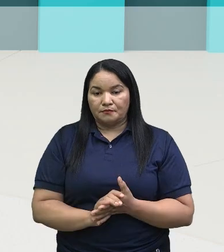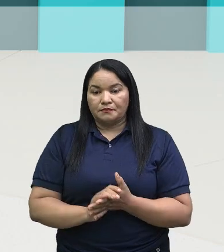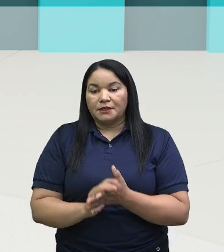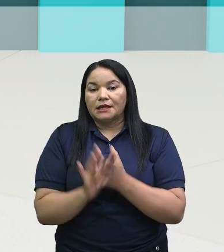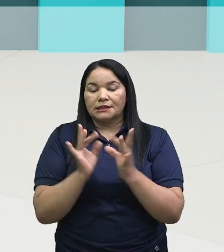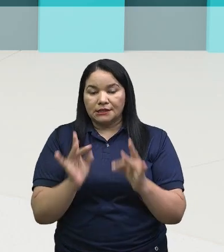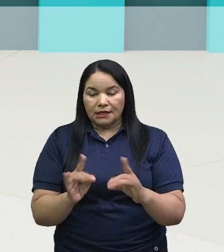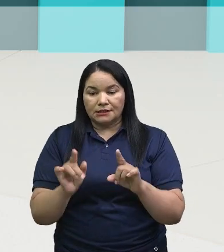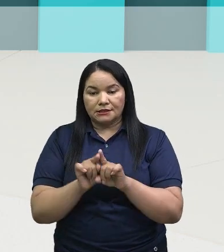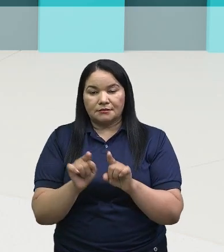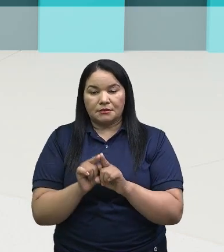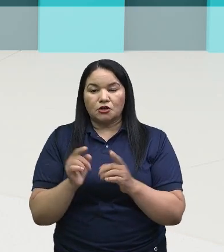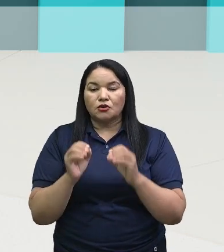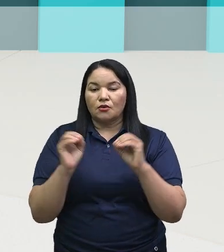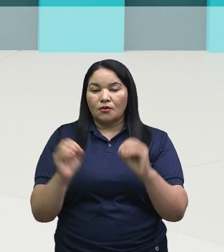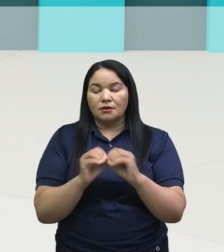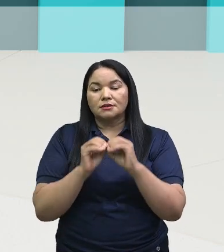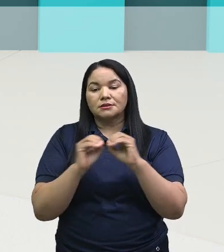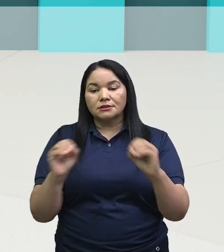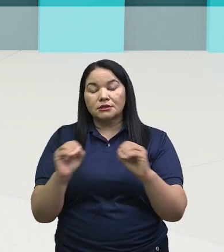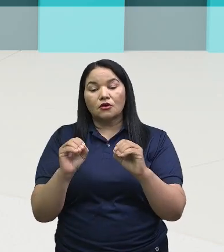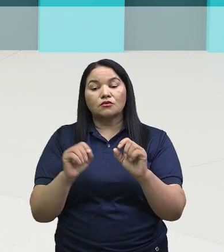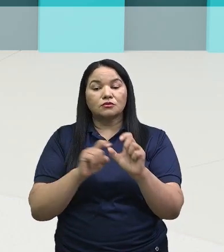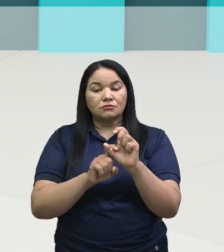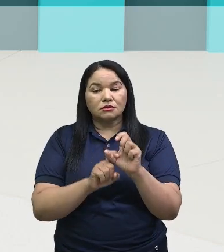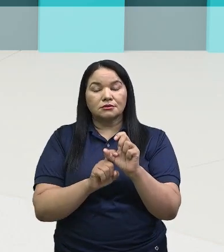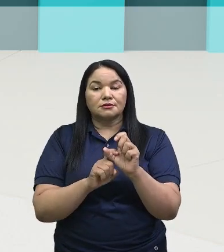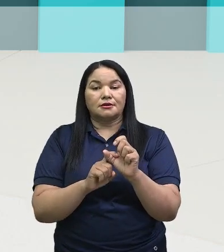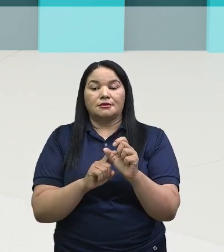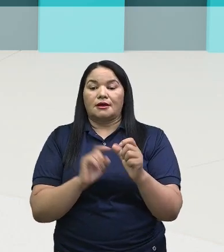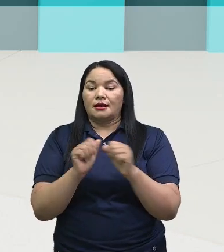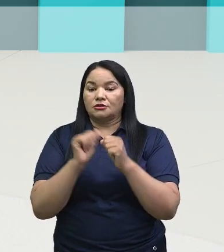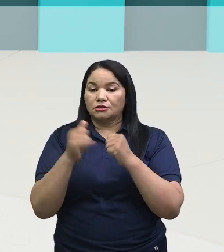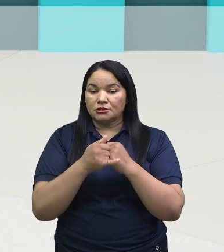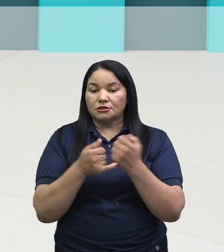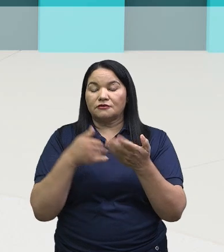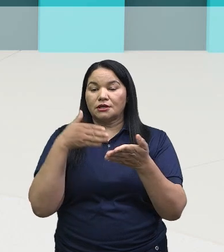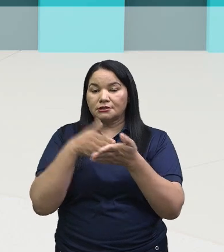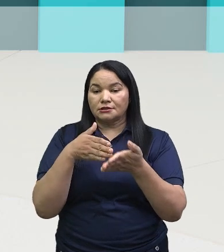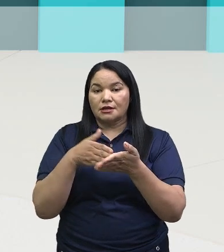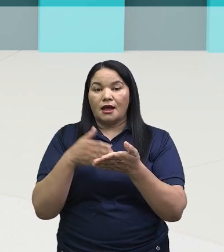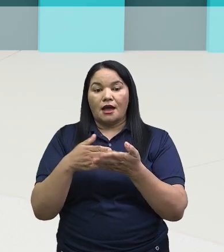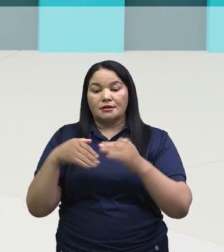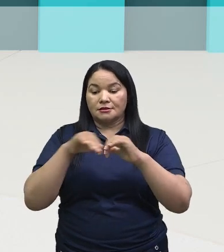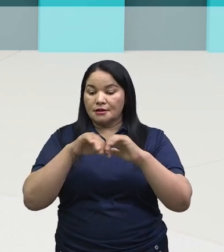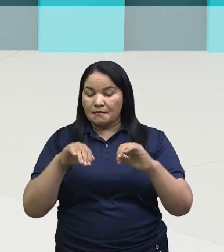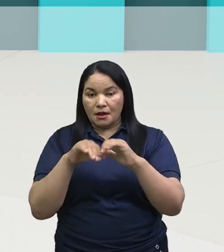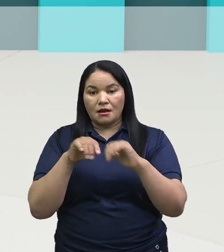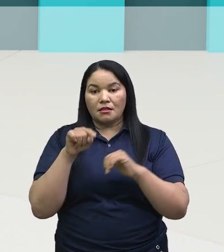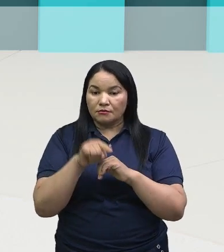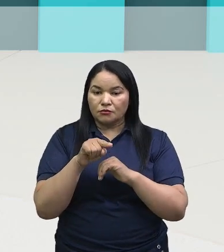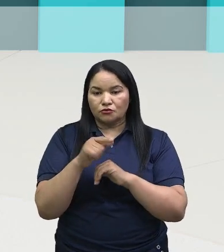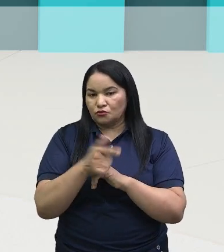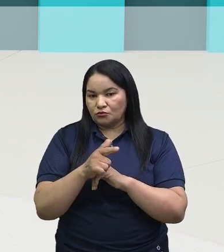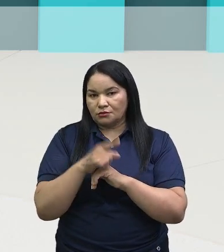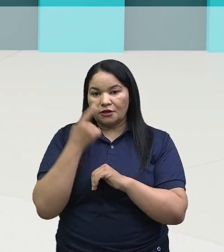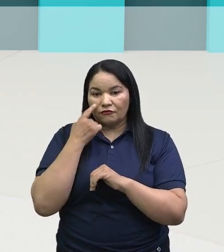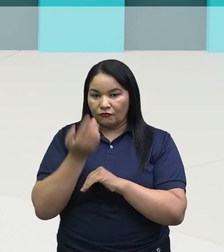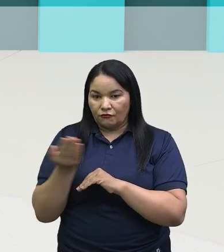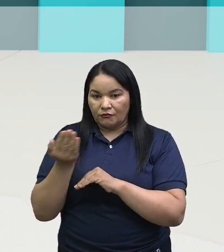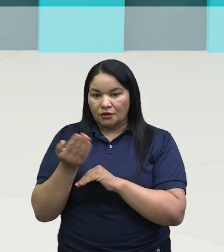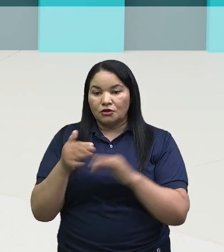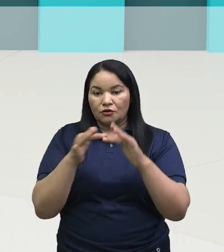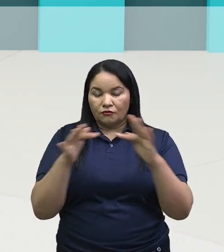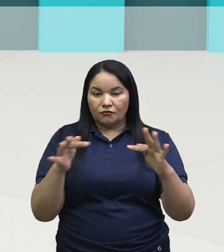orações subordinadas adjetivas restritivas não vêm separadas por pontuação. Tanto que se você observar a oração